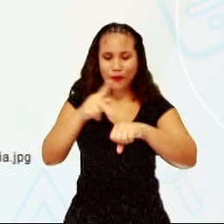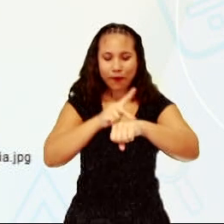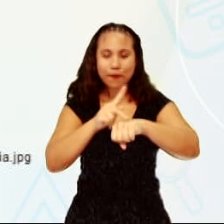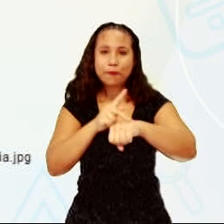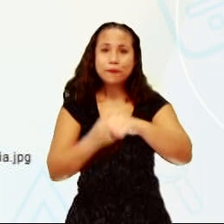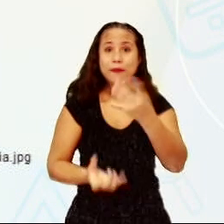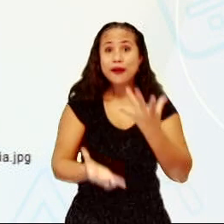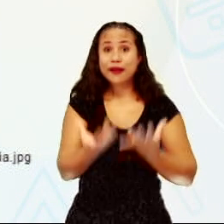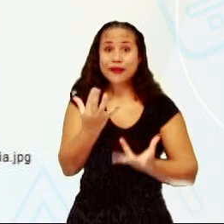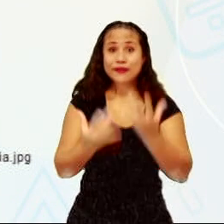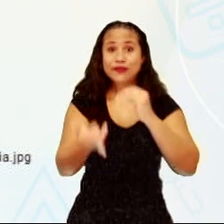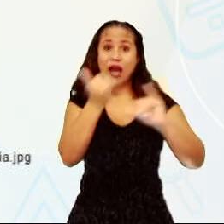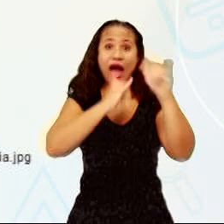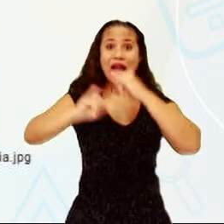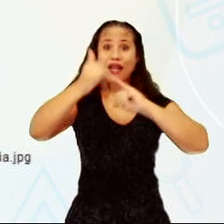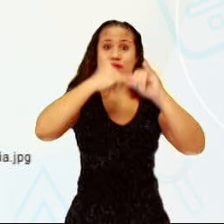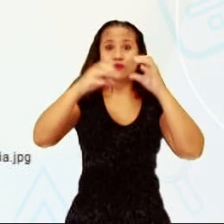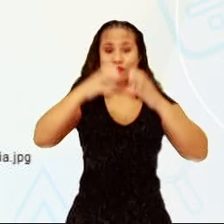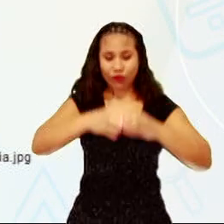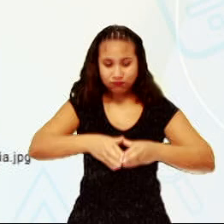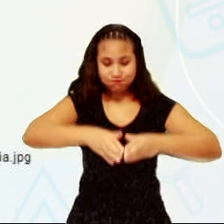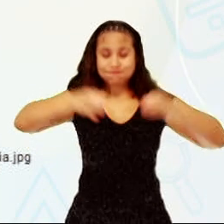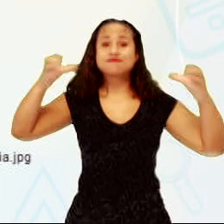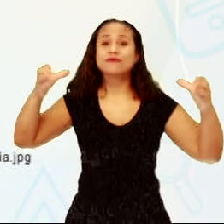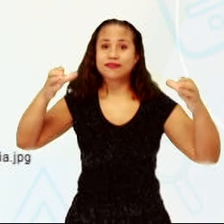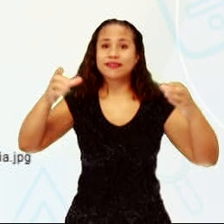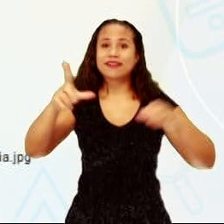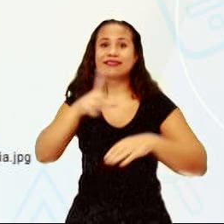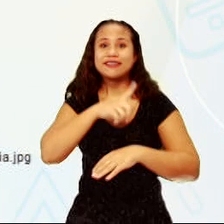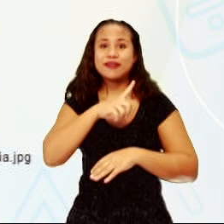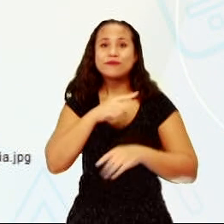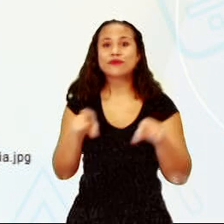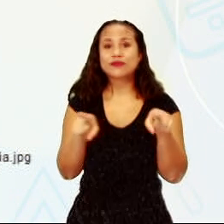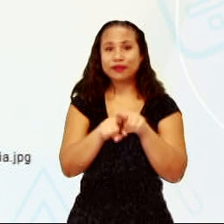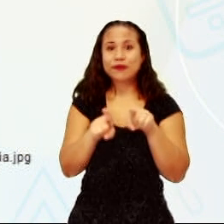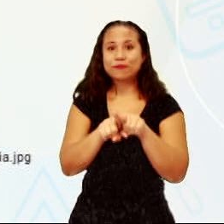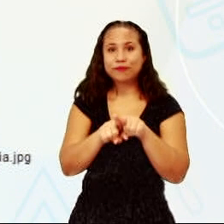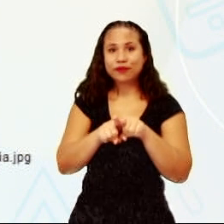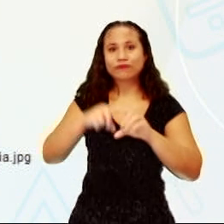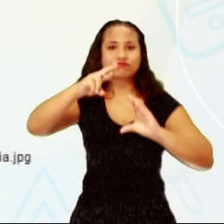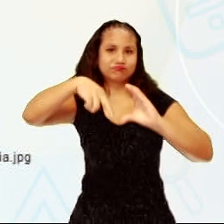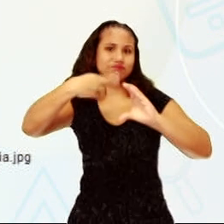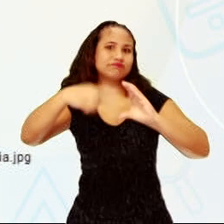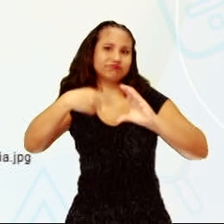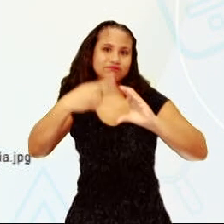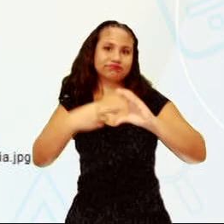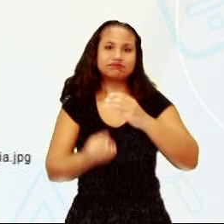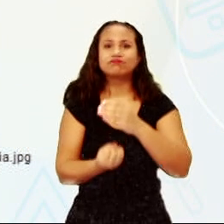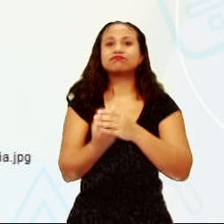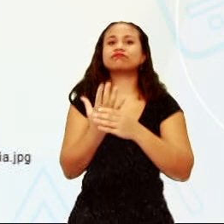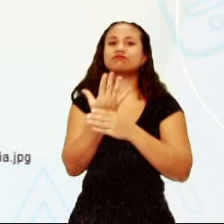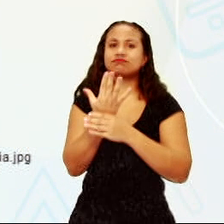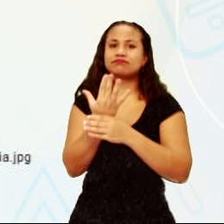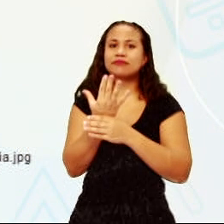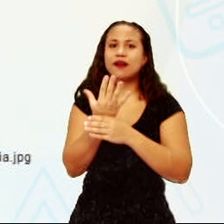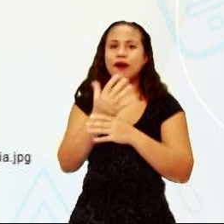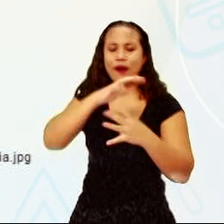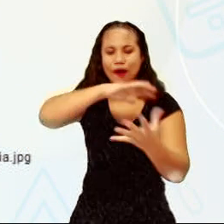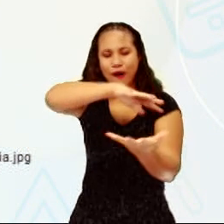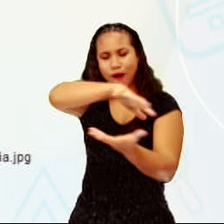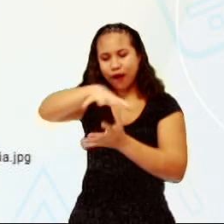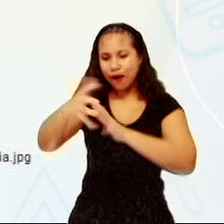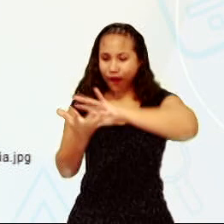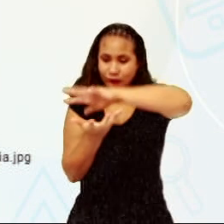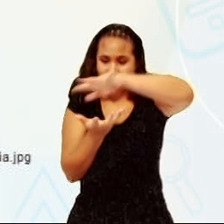carvão, a energia nuclear. E temos fontes de energia renováveis, a